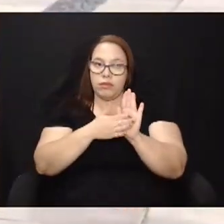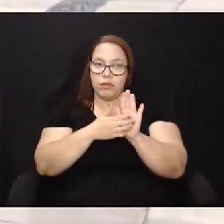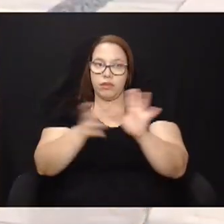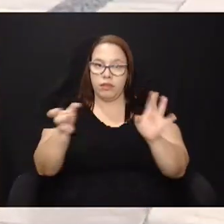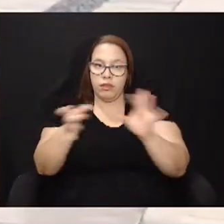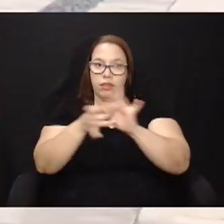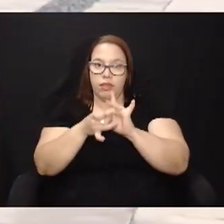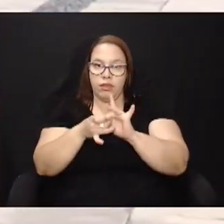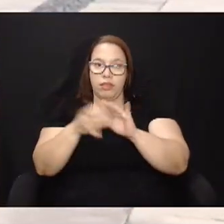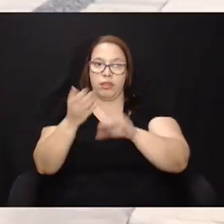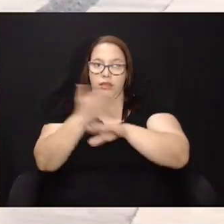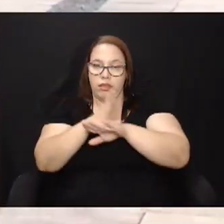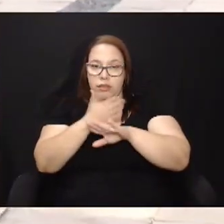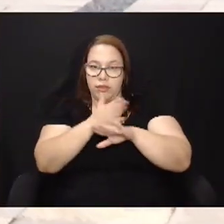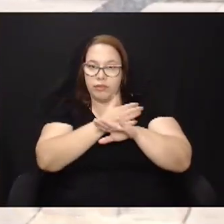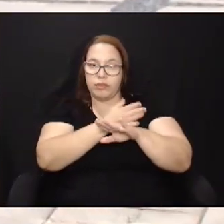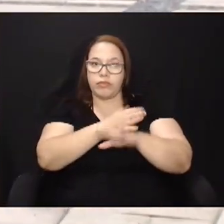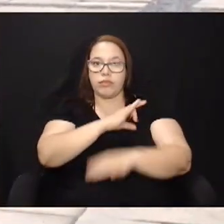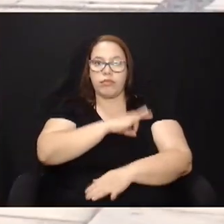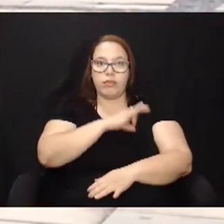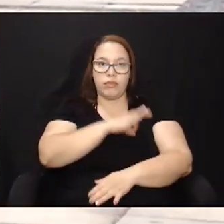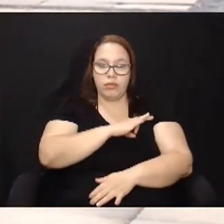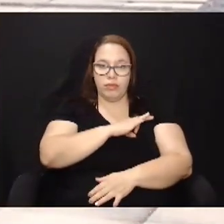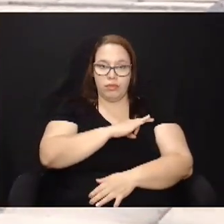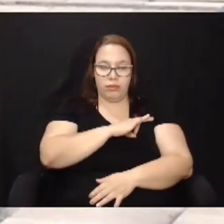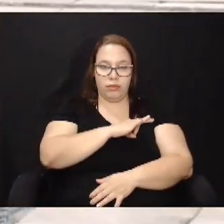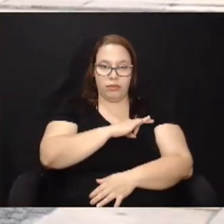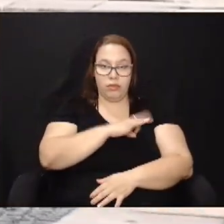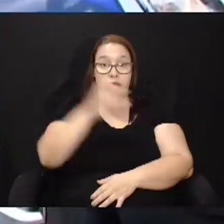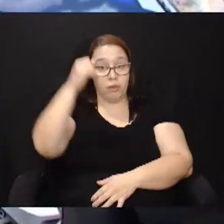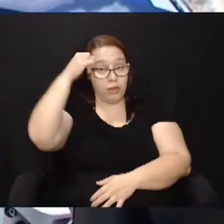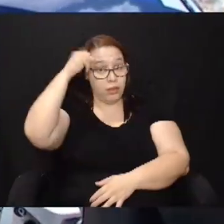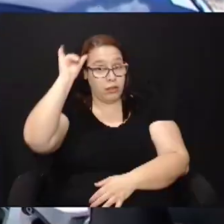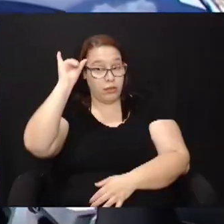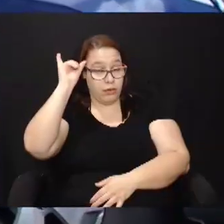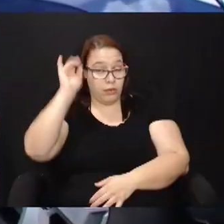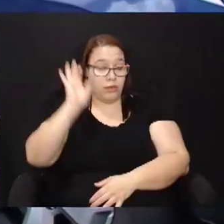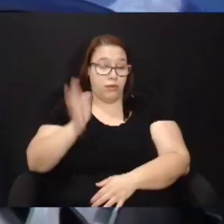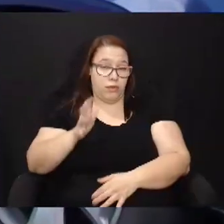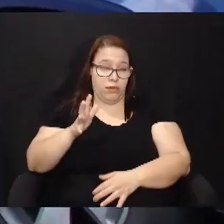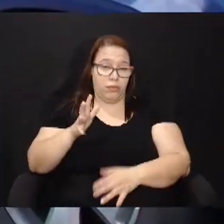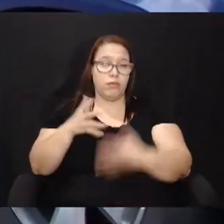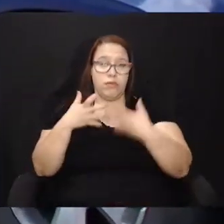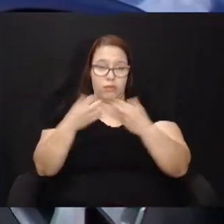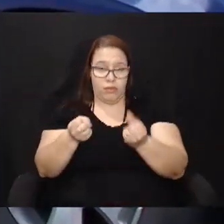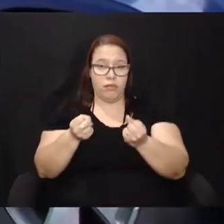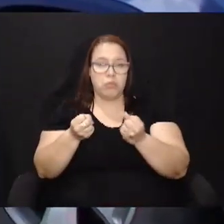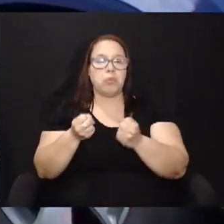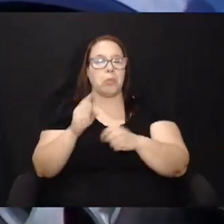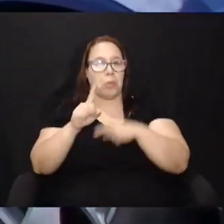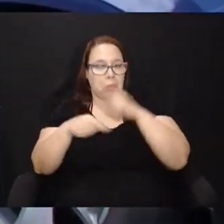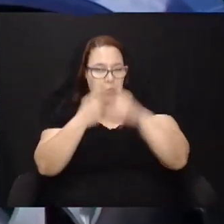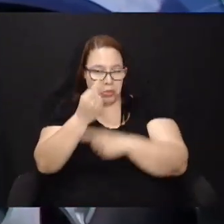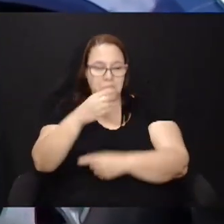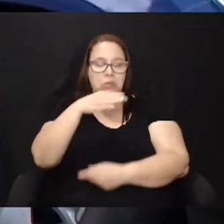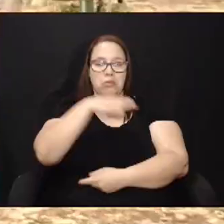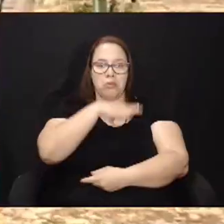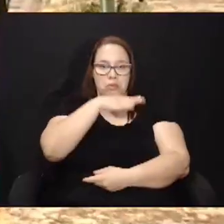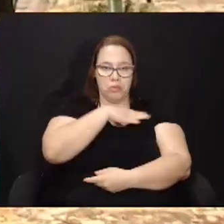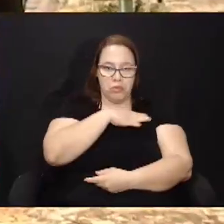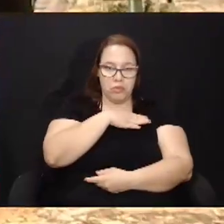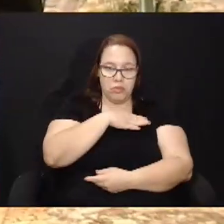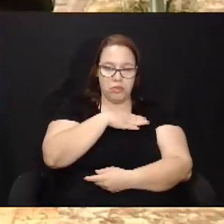práticas da gestão urbana e segurança preventiva, já adotadas com sucesso em outras cidades, de acordo com o vereador,